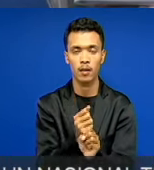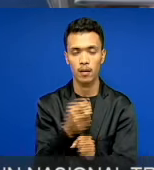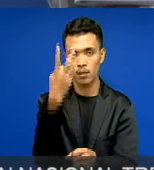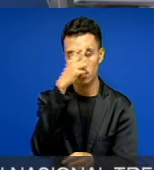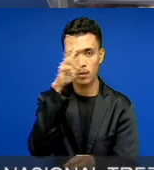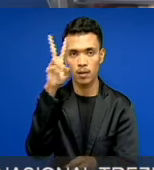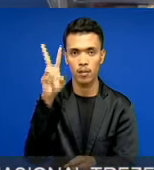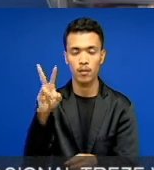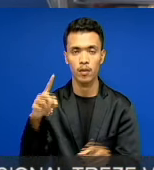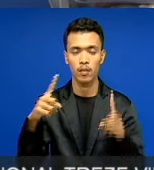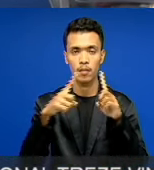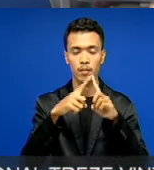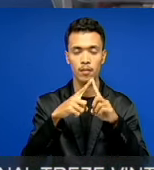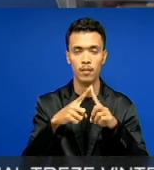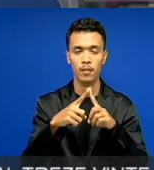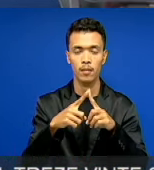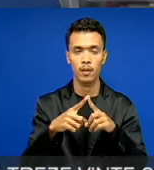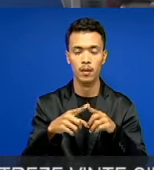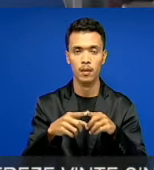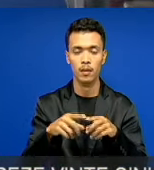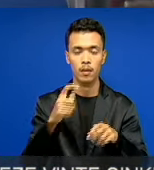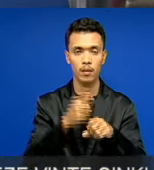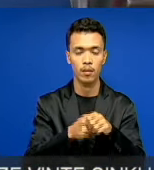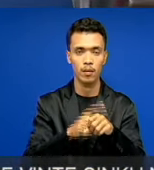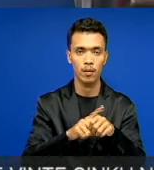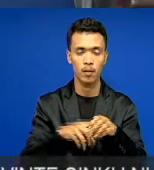depois da creta, está fora do seu hora-serviço, nós,